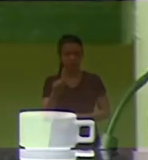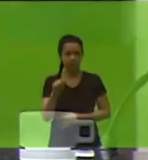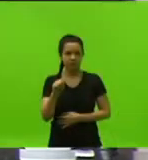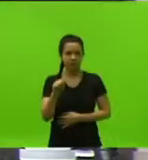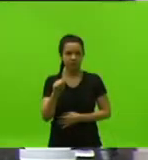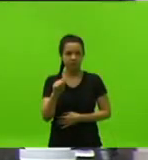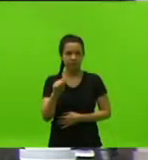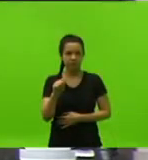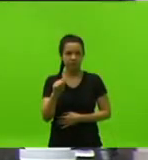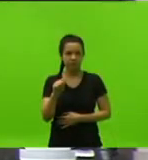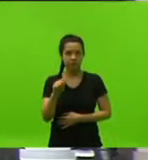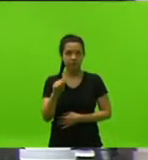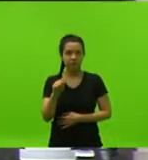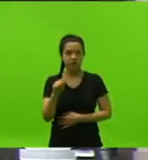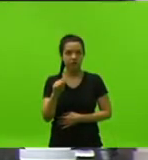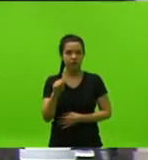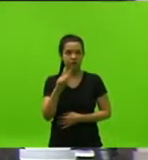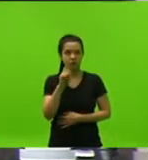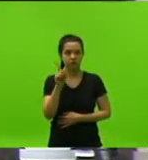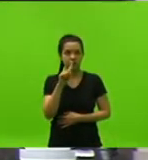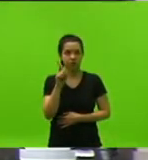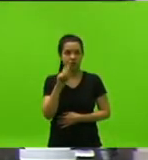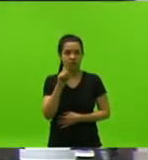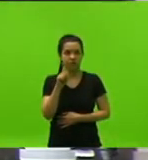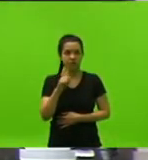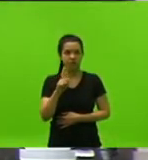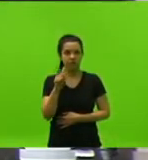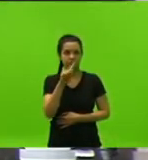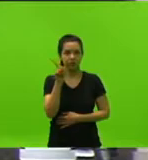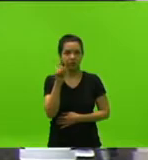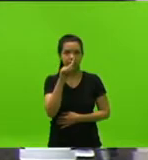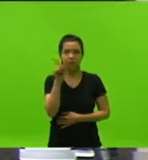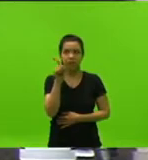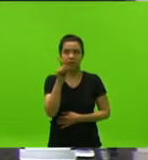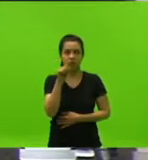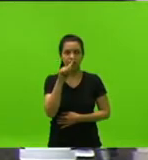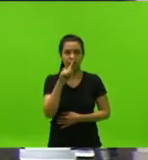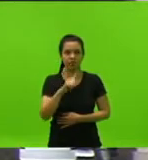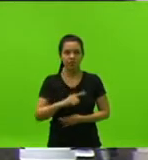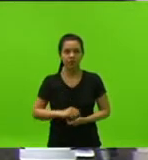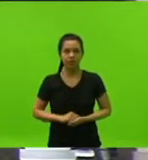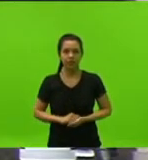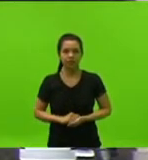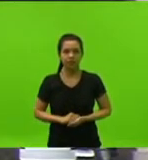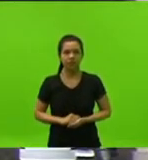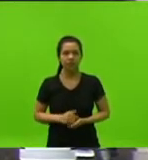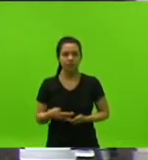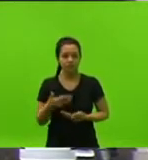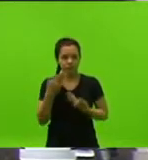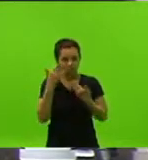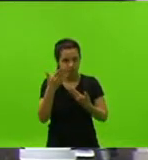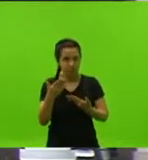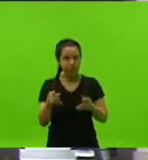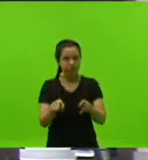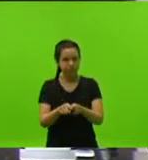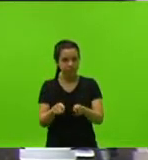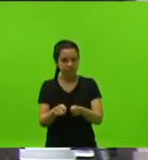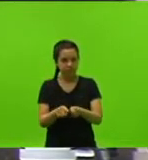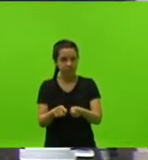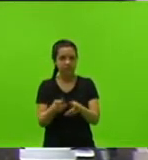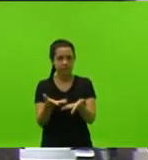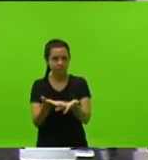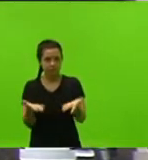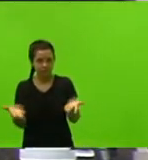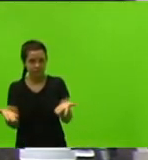aqui, bem como também eu vejo ali o prefeito de Bombinhas, prefeito Paulinho, seja bem-vindo também, e depois a todos os outros